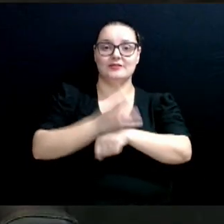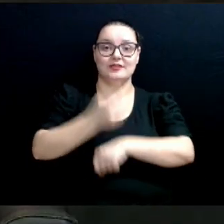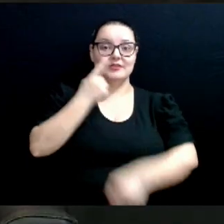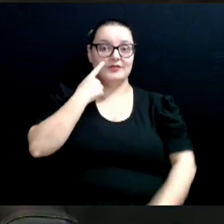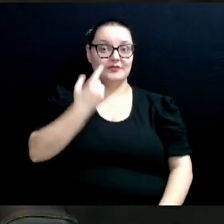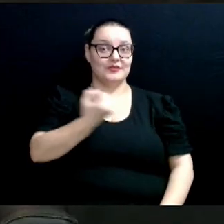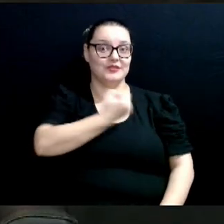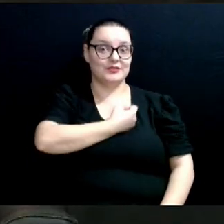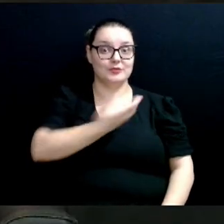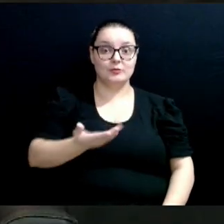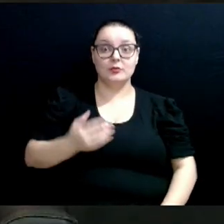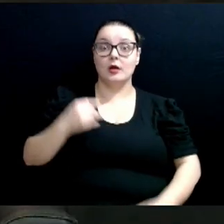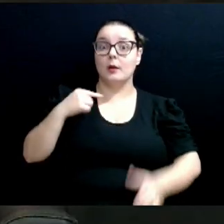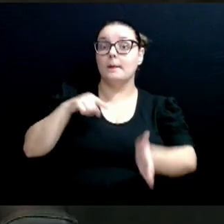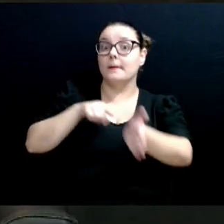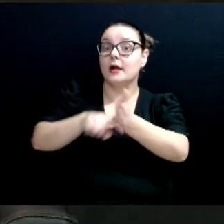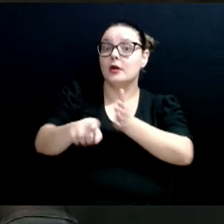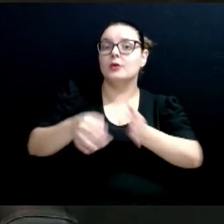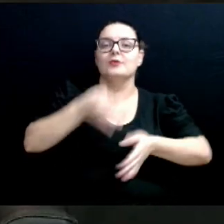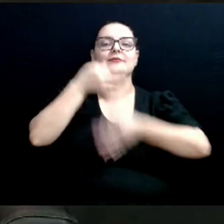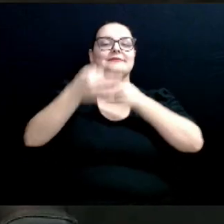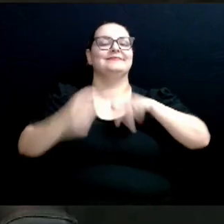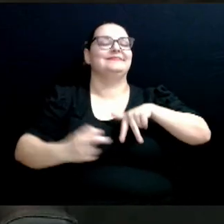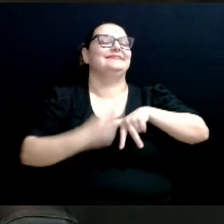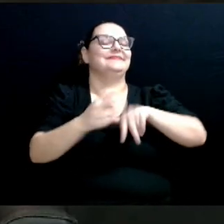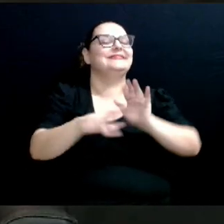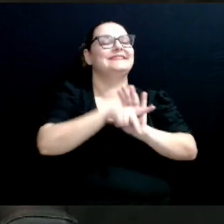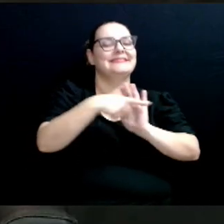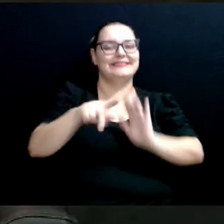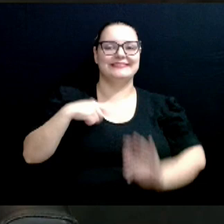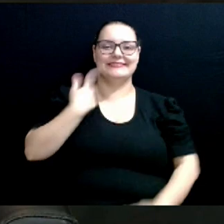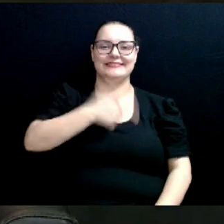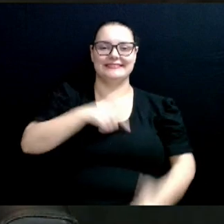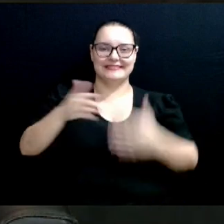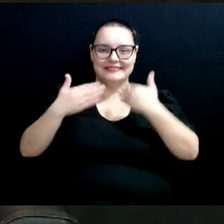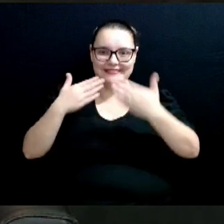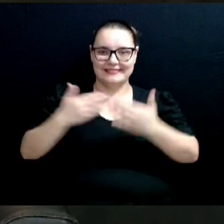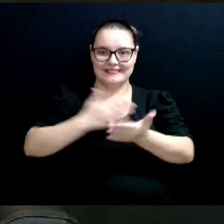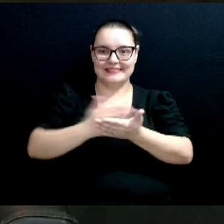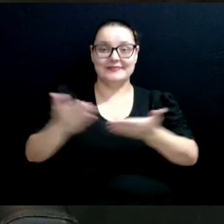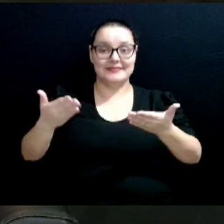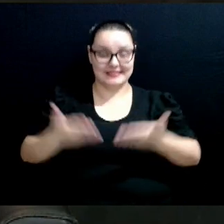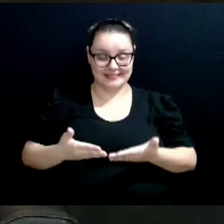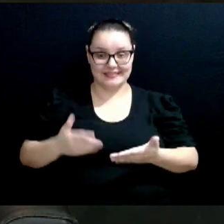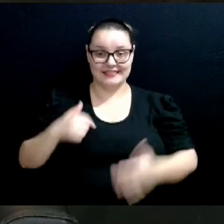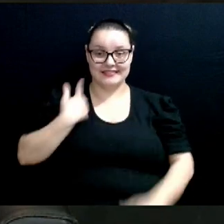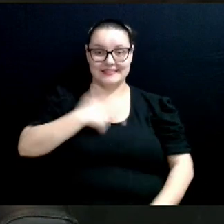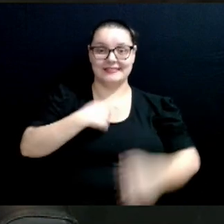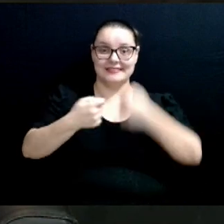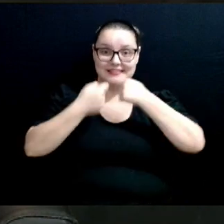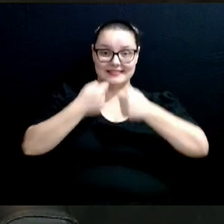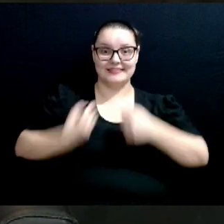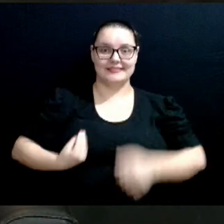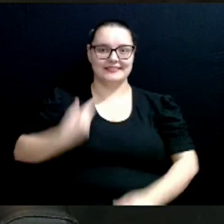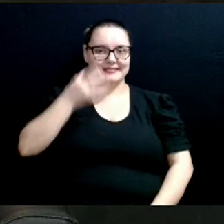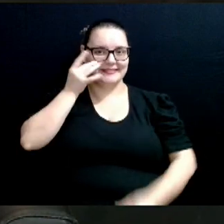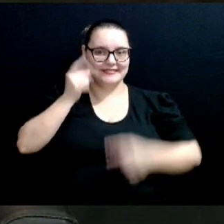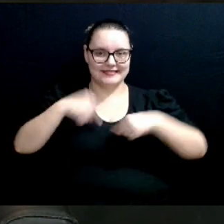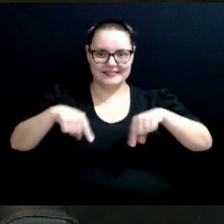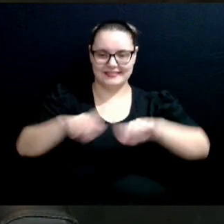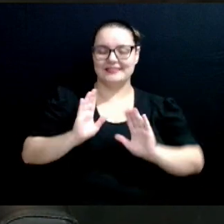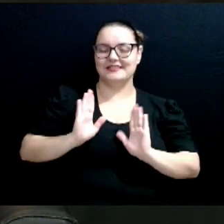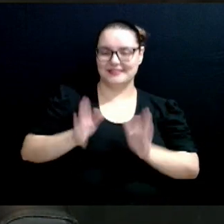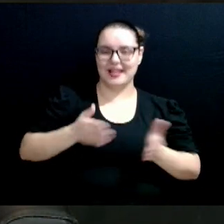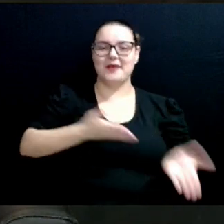comentário. A sua voz faz parte da nossa conversa que está começando agora. As nossas entrevistadas já estão aqui no estúdio, daqui a pouquinho a gente já